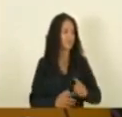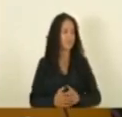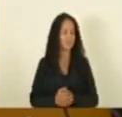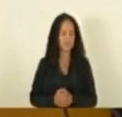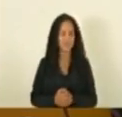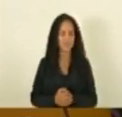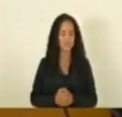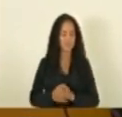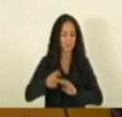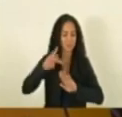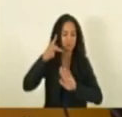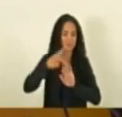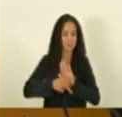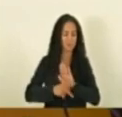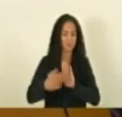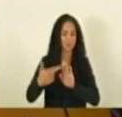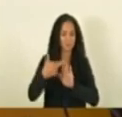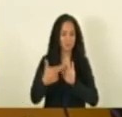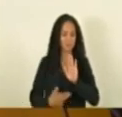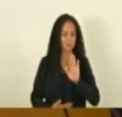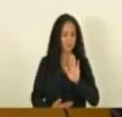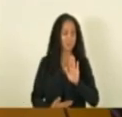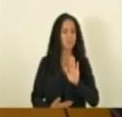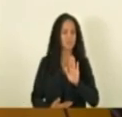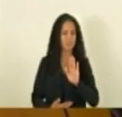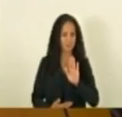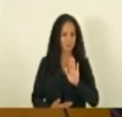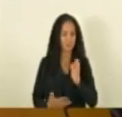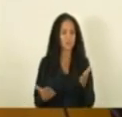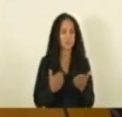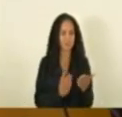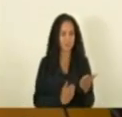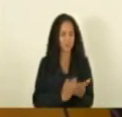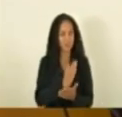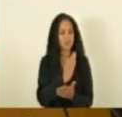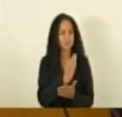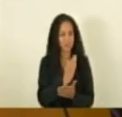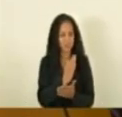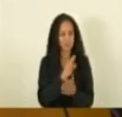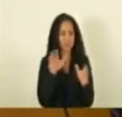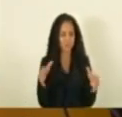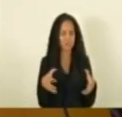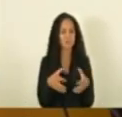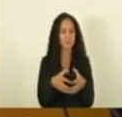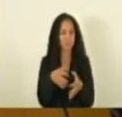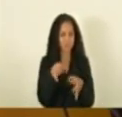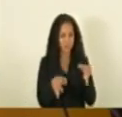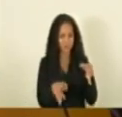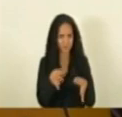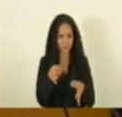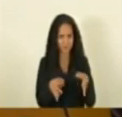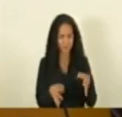avoco o projeto para relatar, relato pela sua aprovação, conforme a Comissão de Justiça.